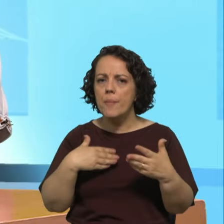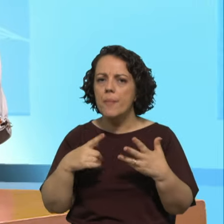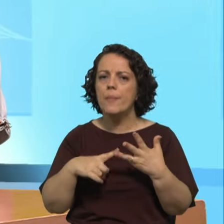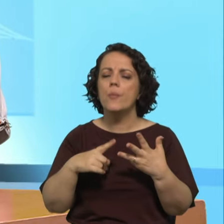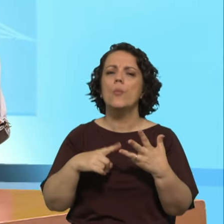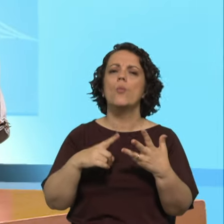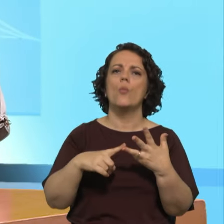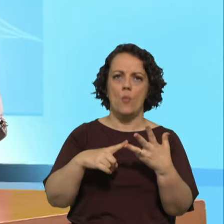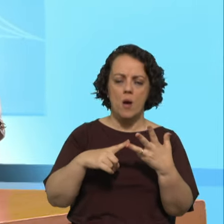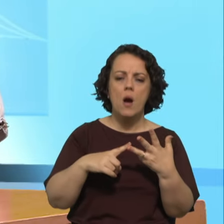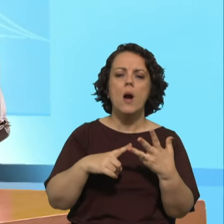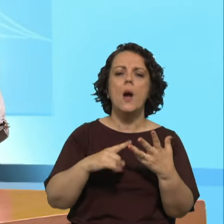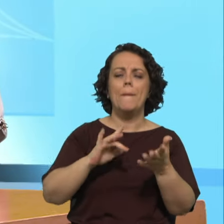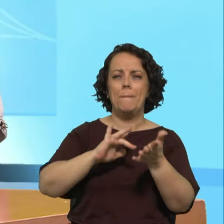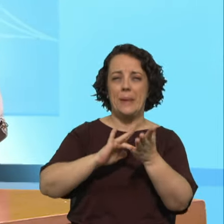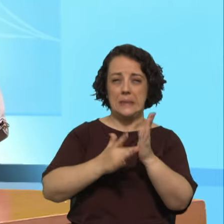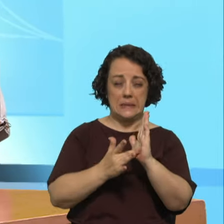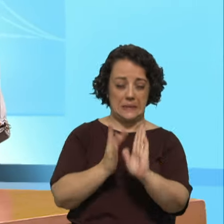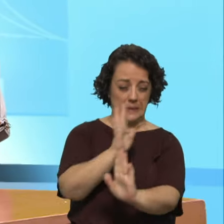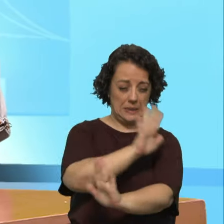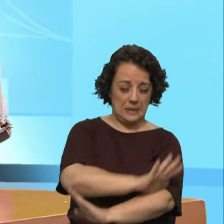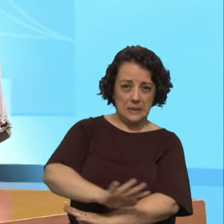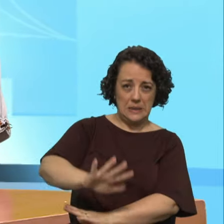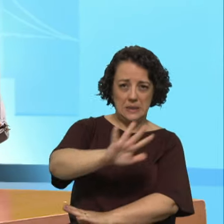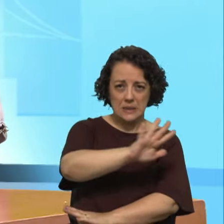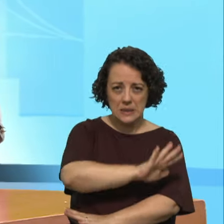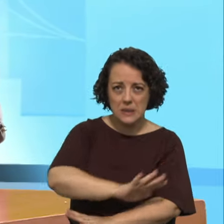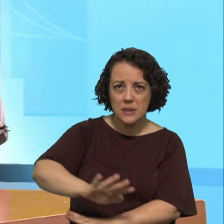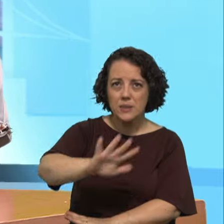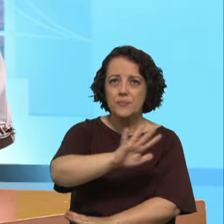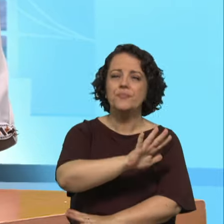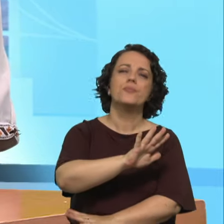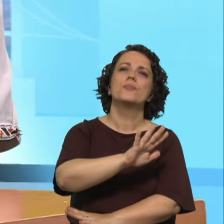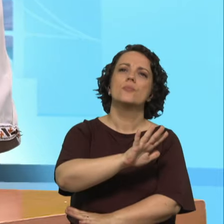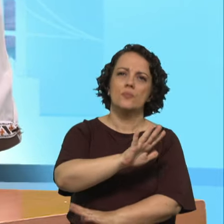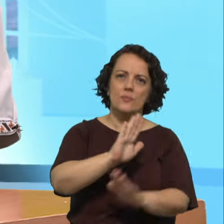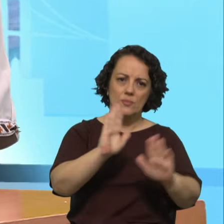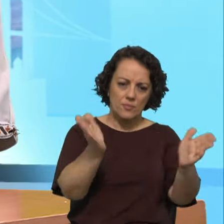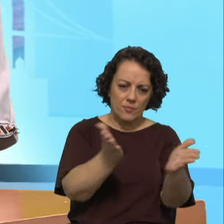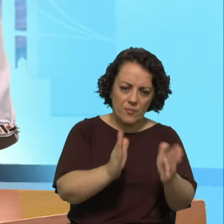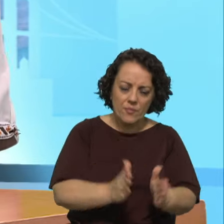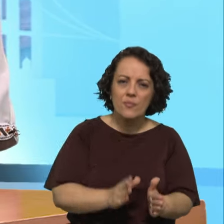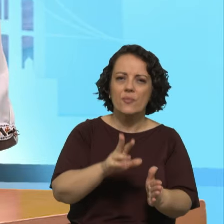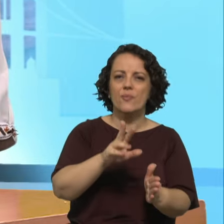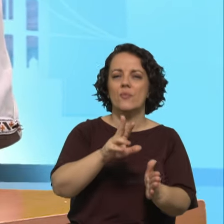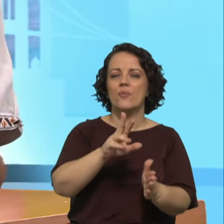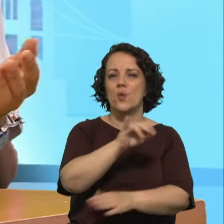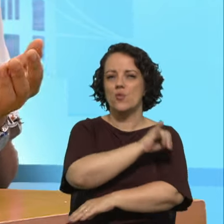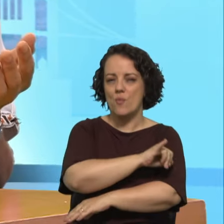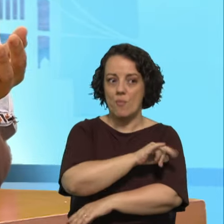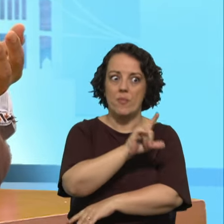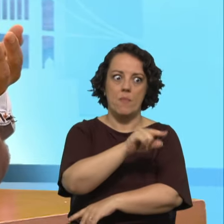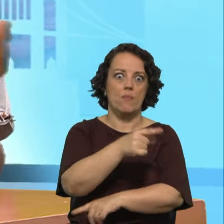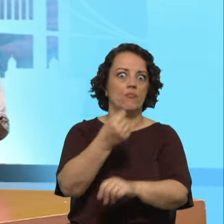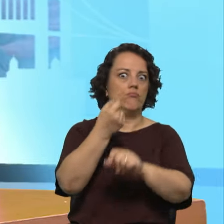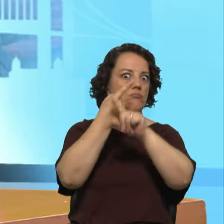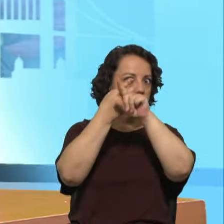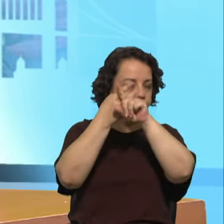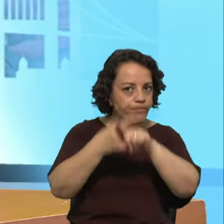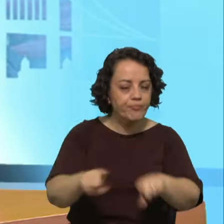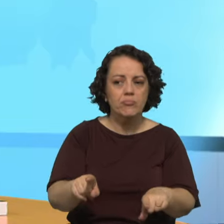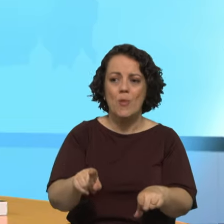Amazônias interiores e litorais até às cinturas complexas do do Rio de São Paulo depis di completamente